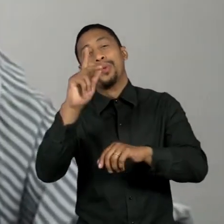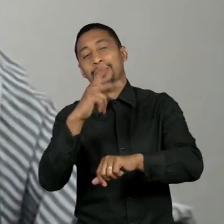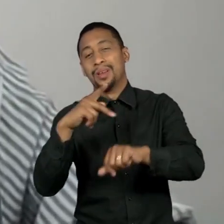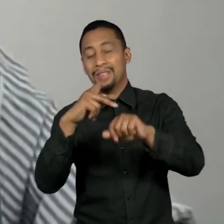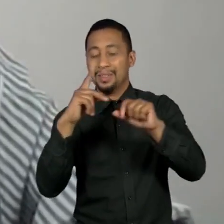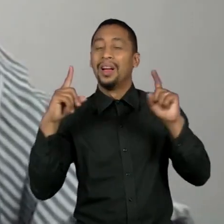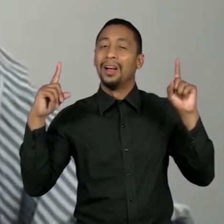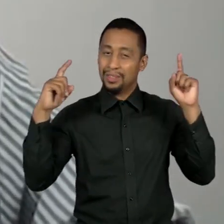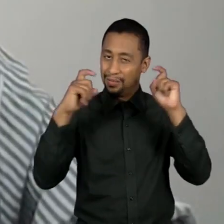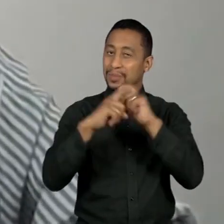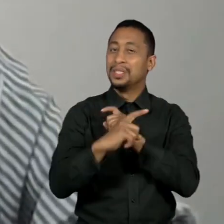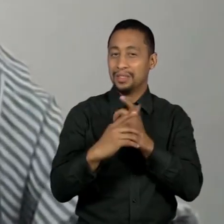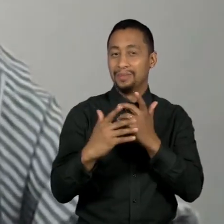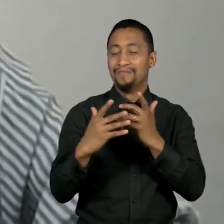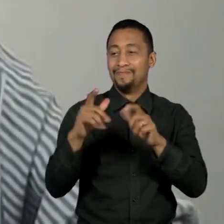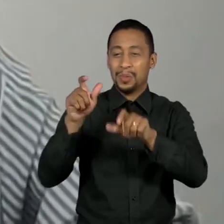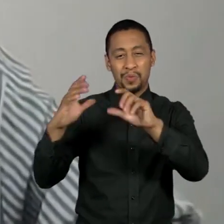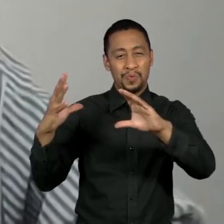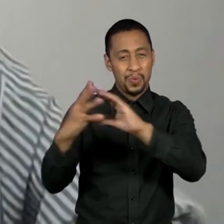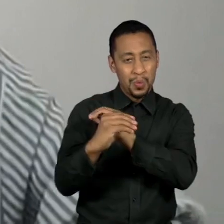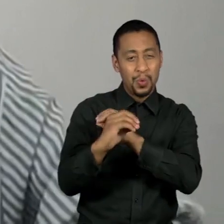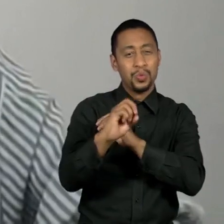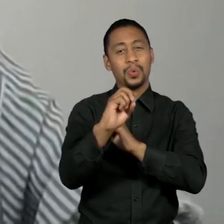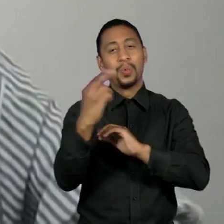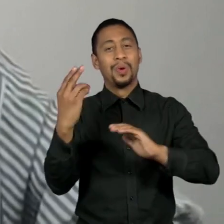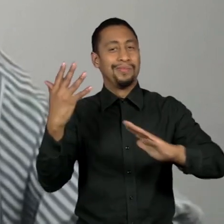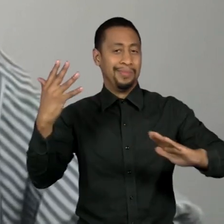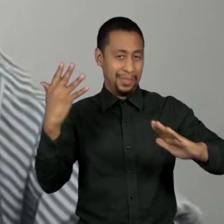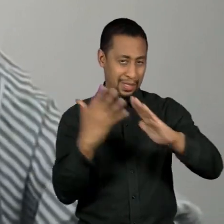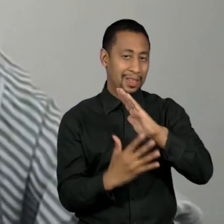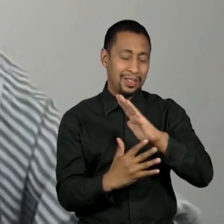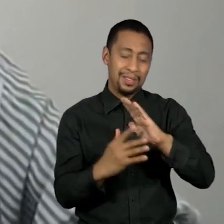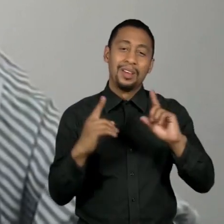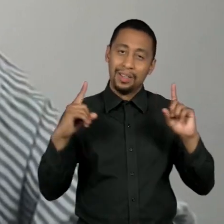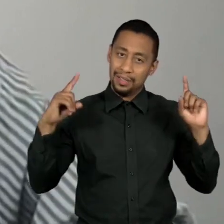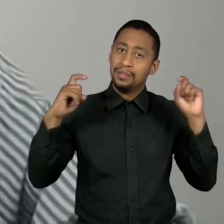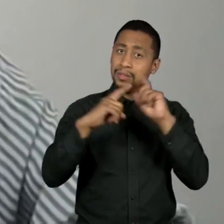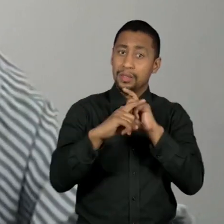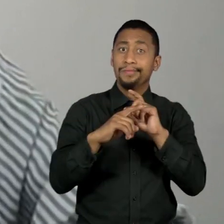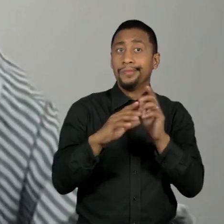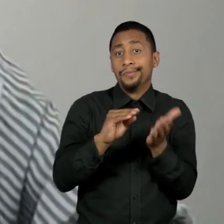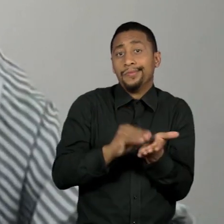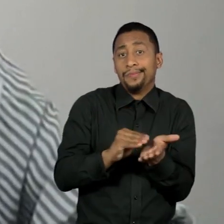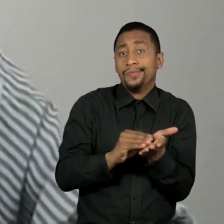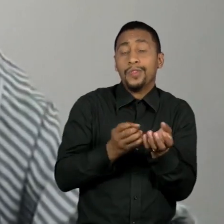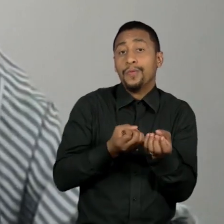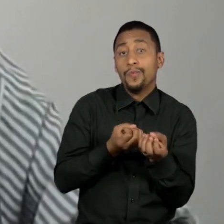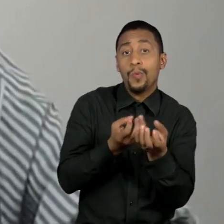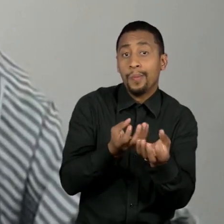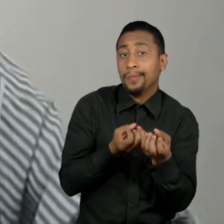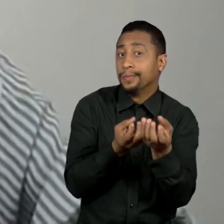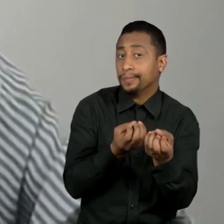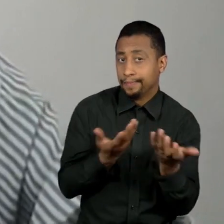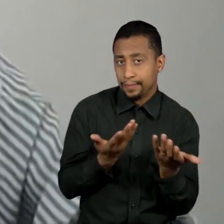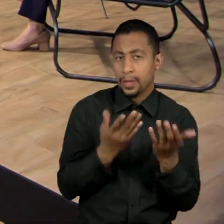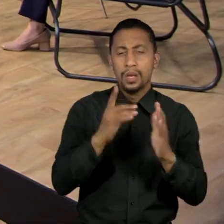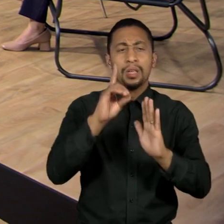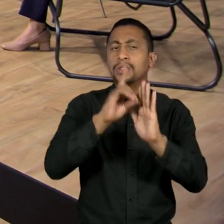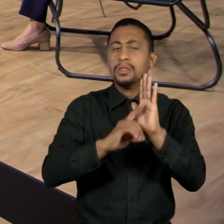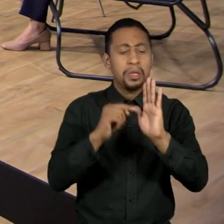compreendida e de ser encaminhada. Porém, é importante para nós refletirmos juntos e juntas aqui. Serena, quero te ouvir ainda sobre essa questão,